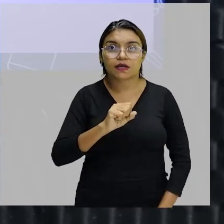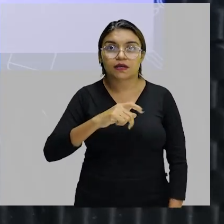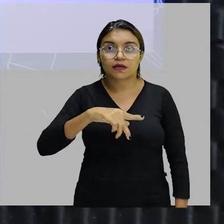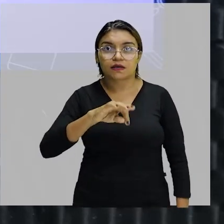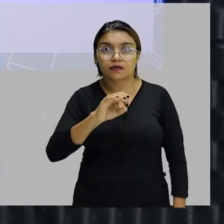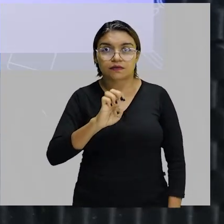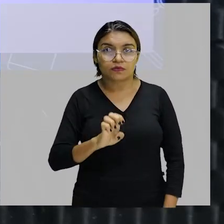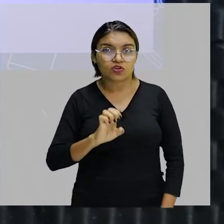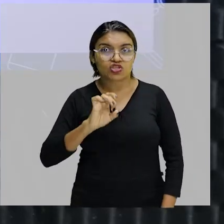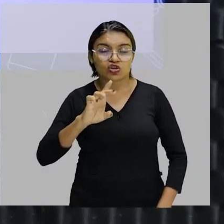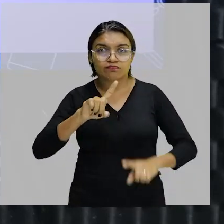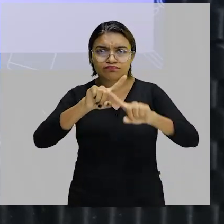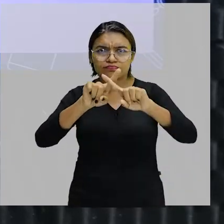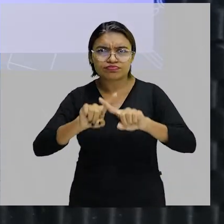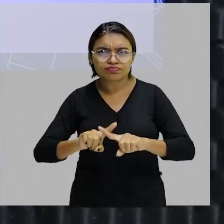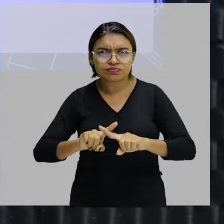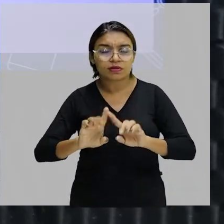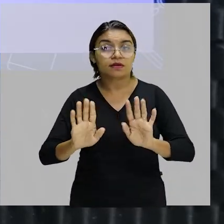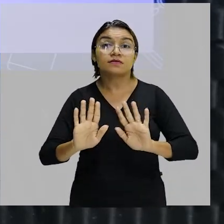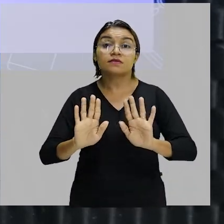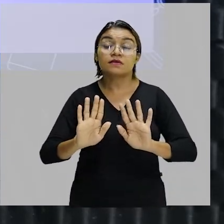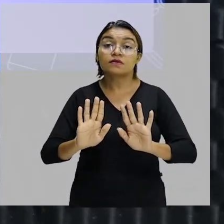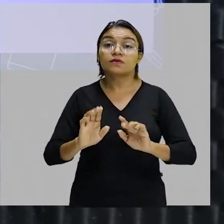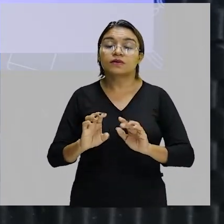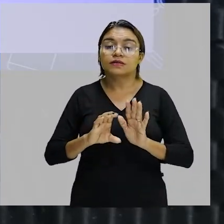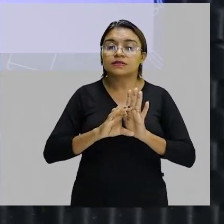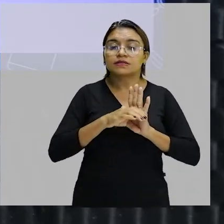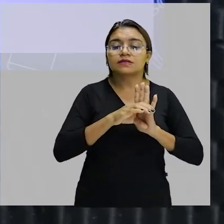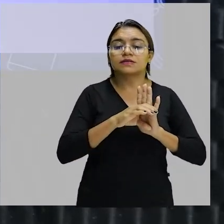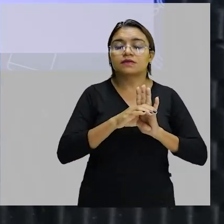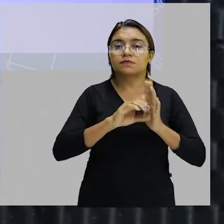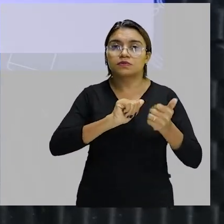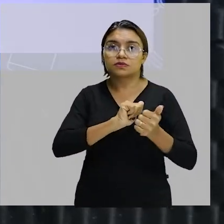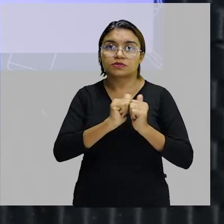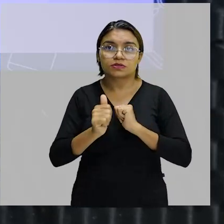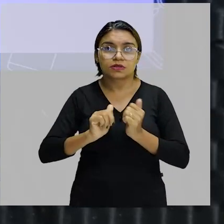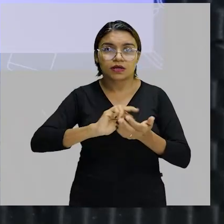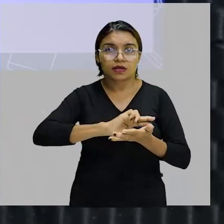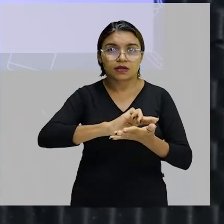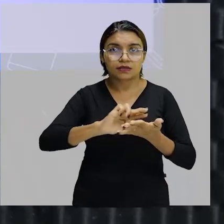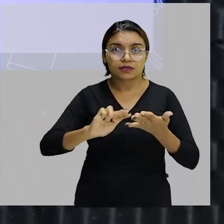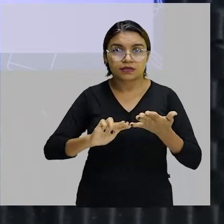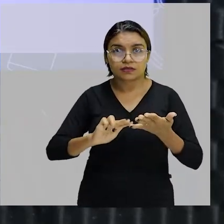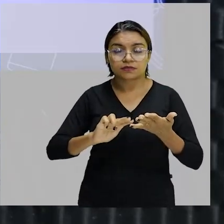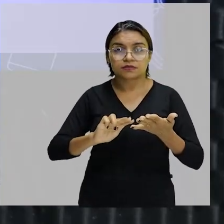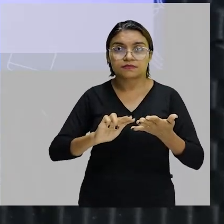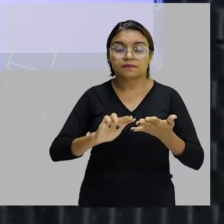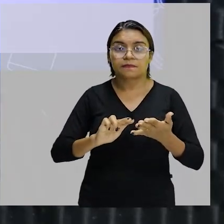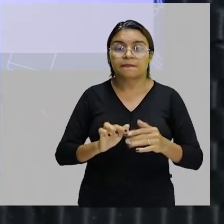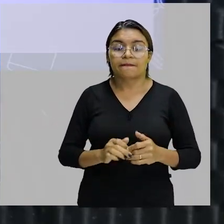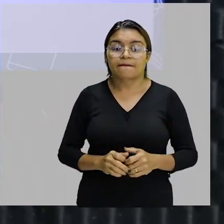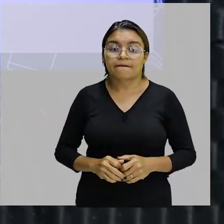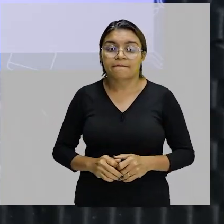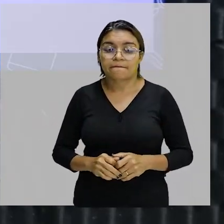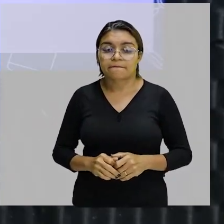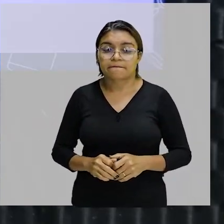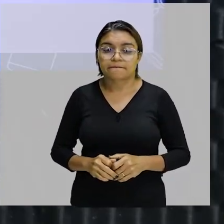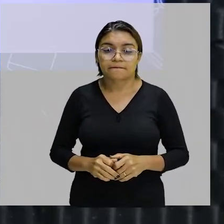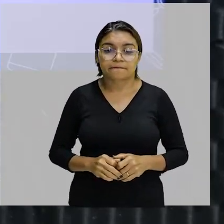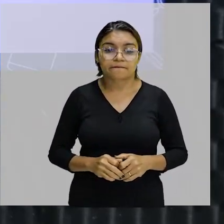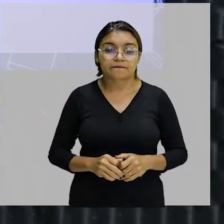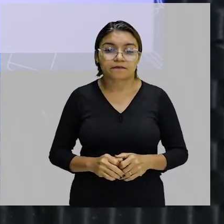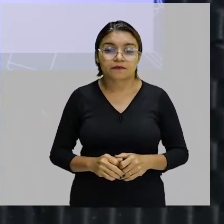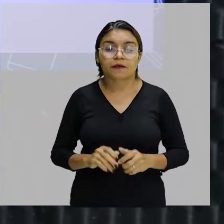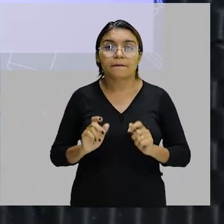como competição. Eu posso pegar esse conceito de atletismo, de esporte, que nem sempre vai ser esporte, mas